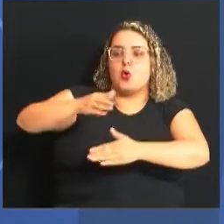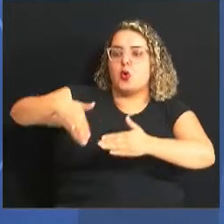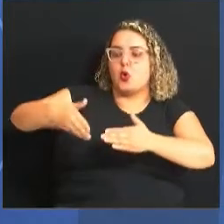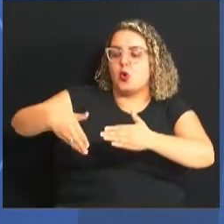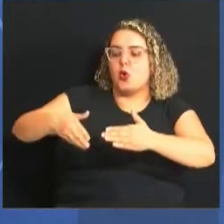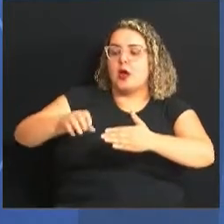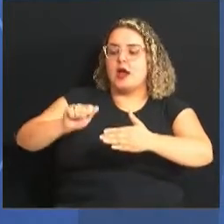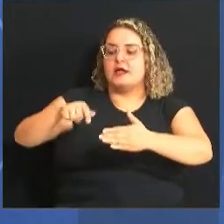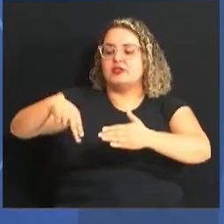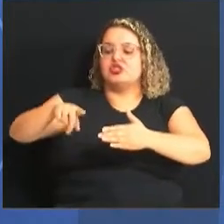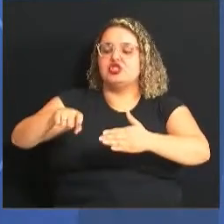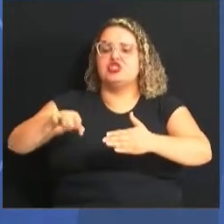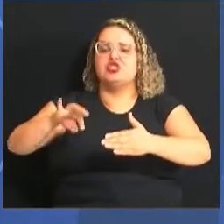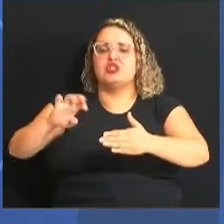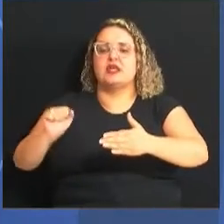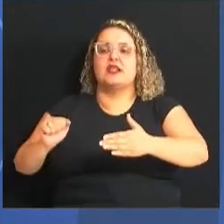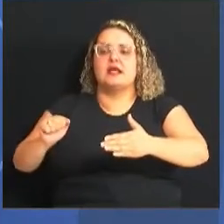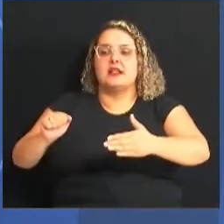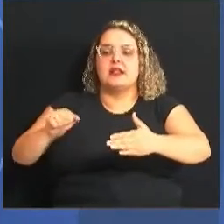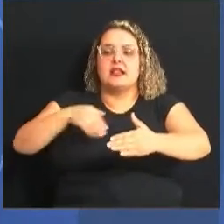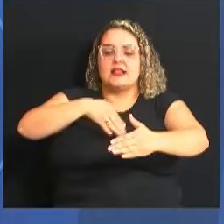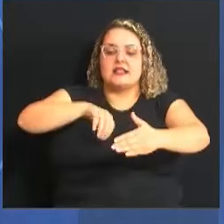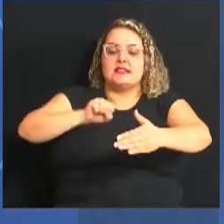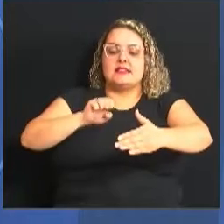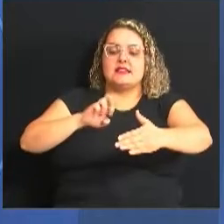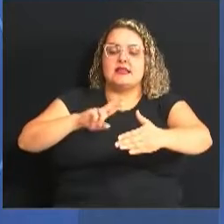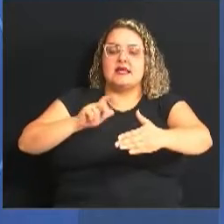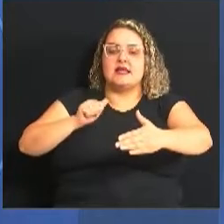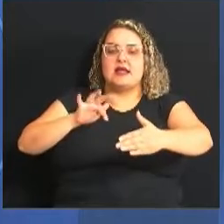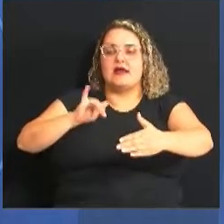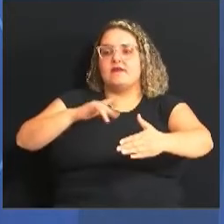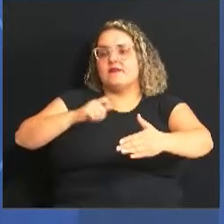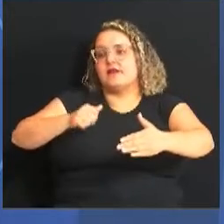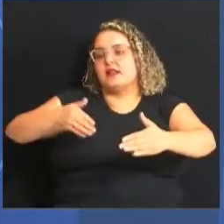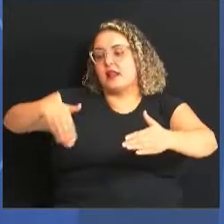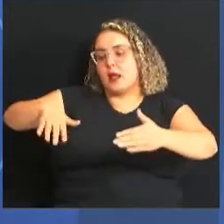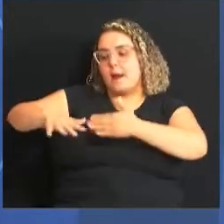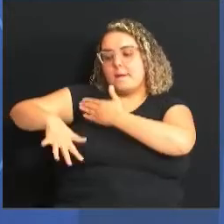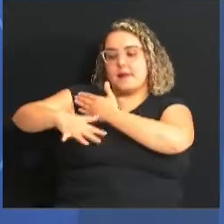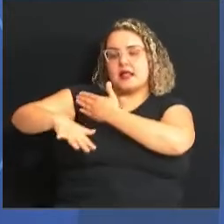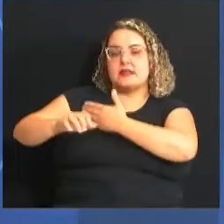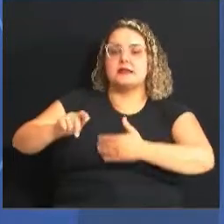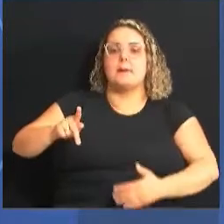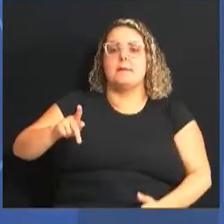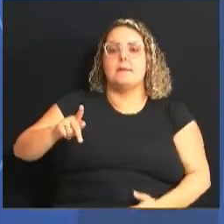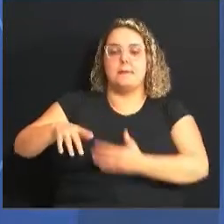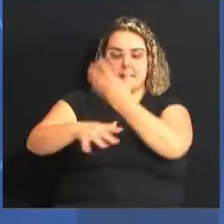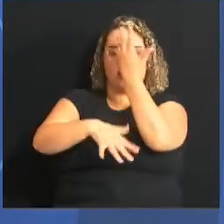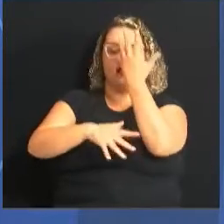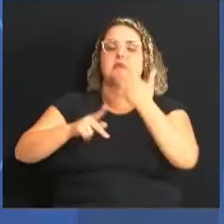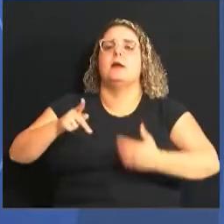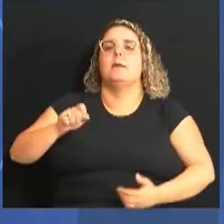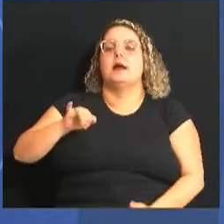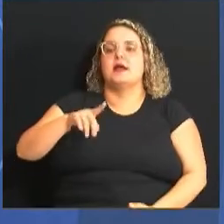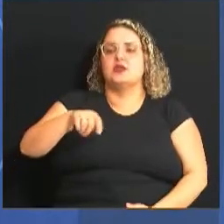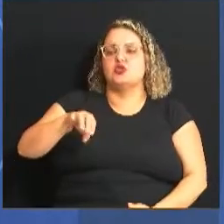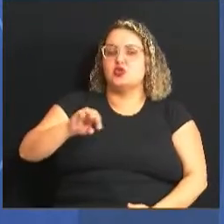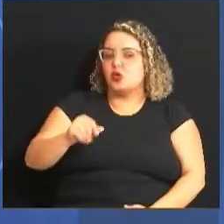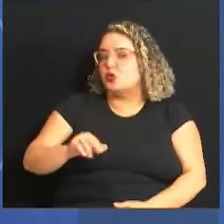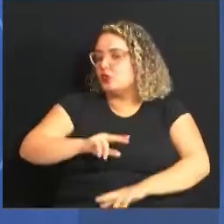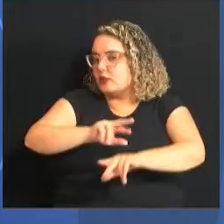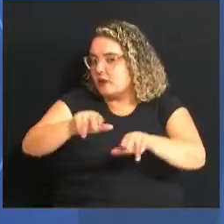Serafina, Avenida Moraes Salles, Praça Floriano Peixoto e a Rua Doutor Ricardo. São 1.900 lotes, onde